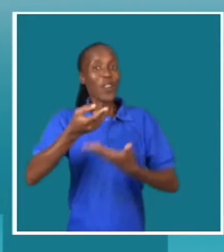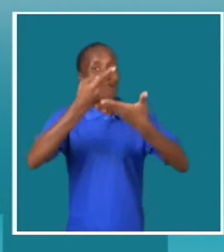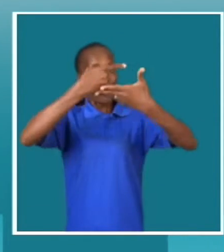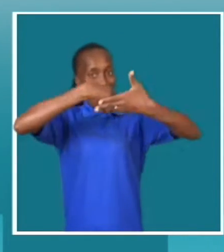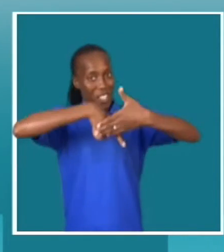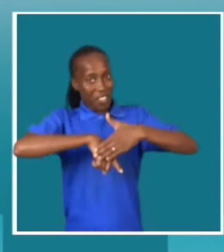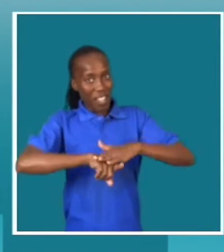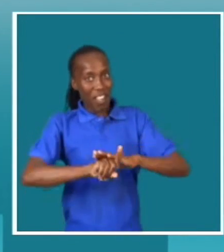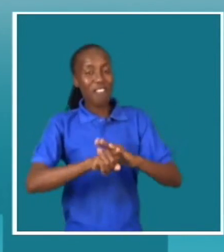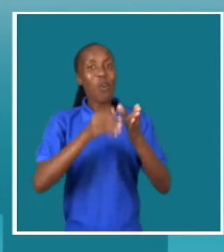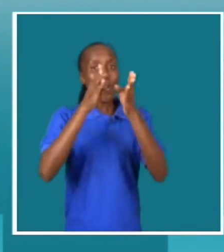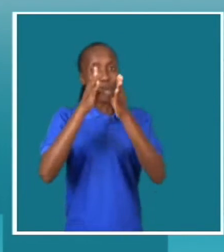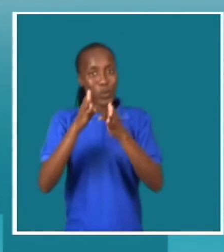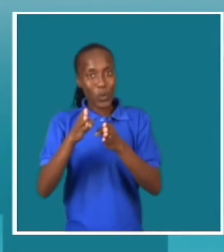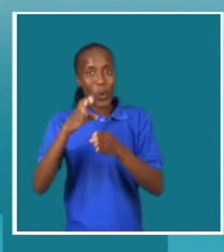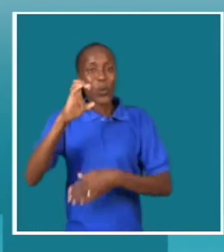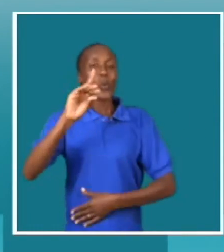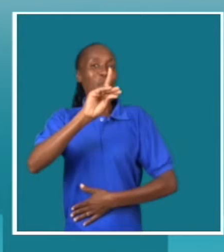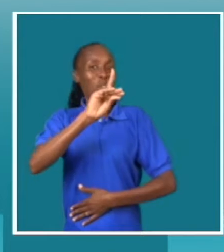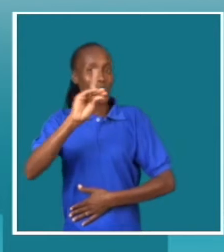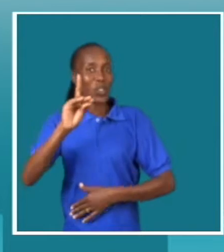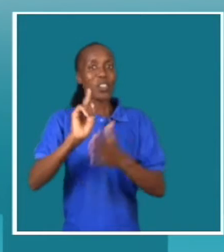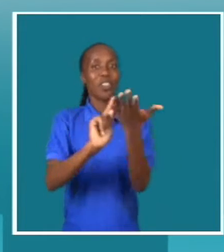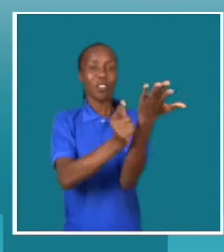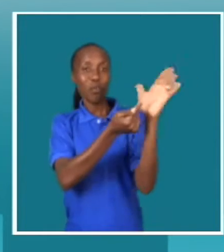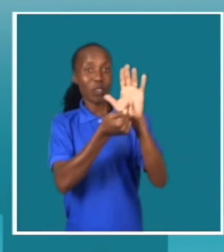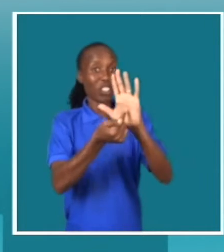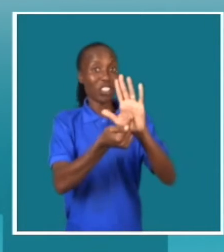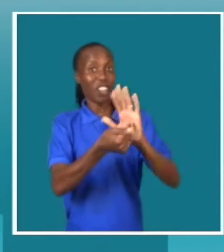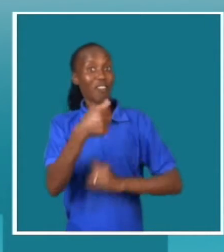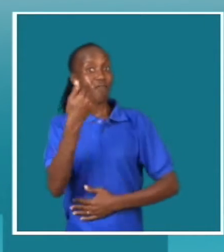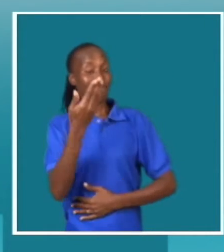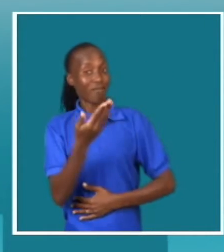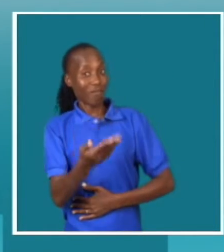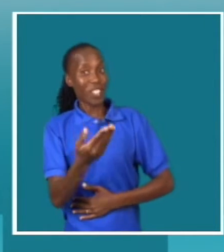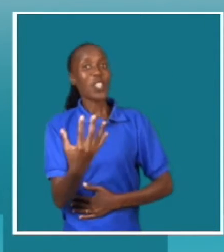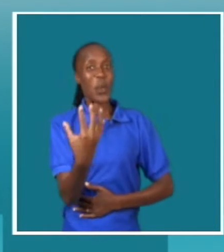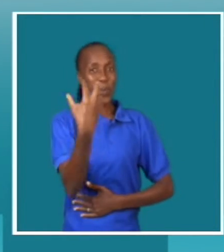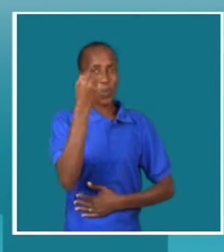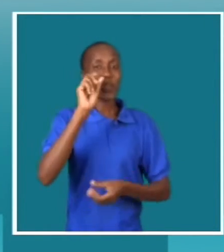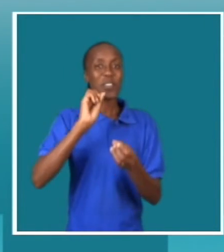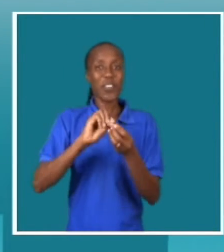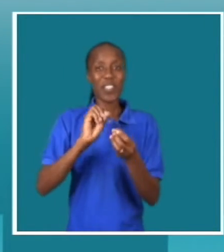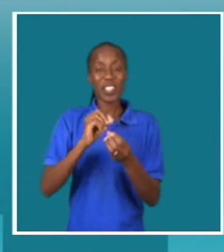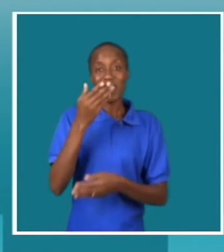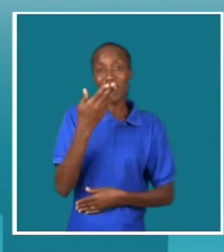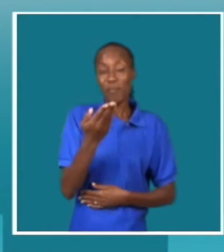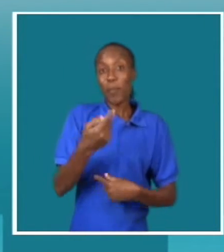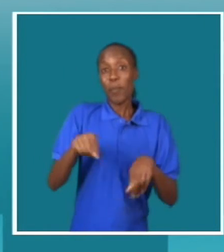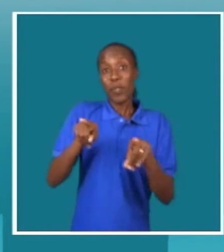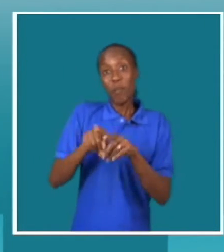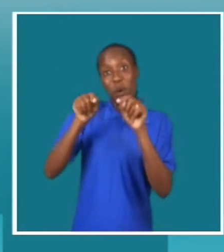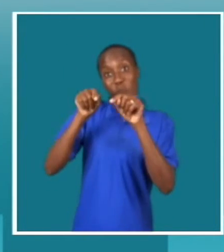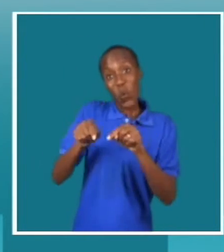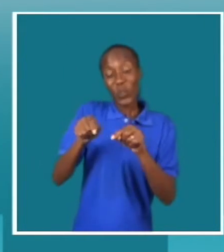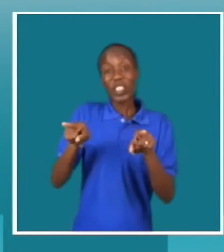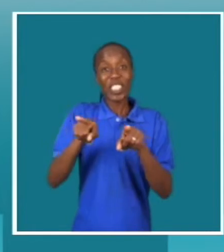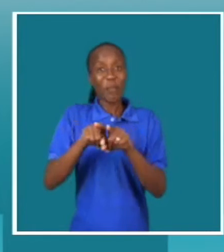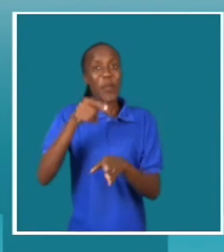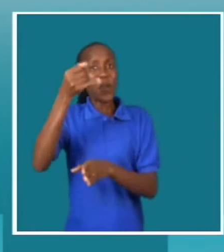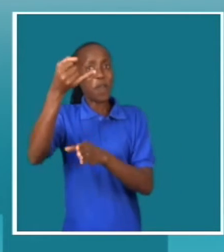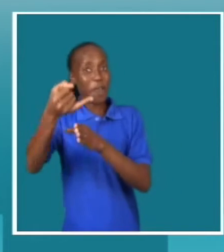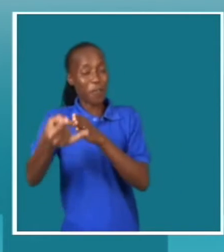entravam pessoas com um portador de deficiência, mostravam os dotes, aquilo que são capazes de fazer. Assim como